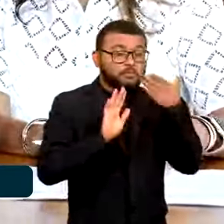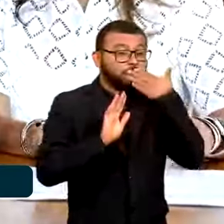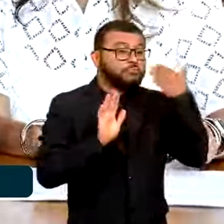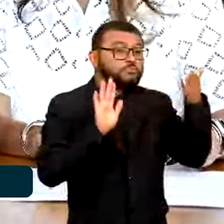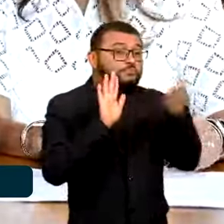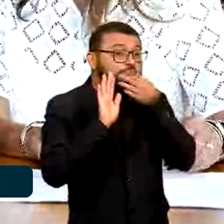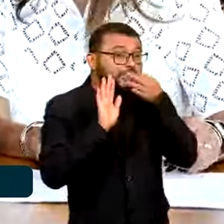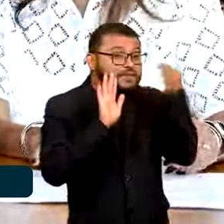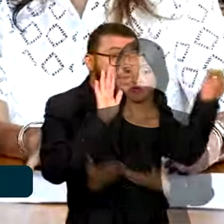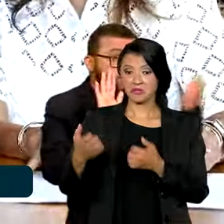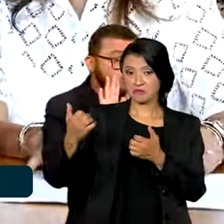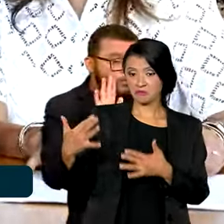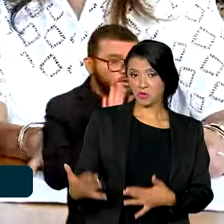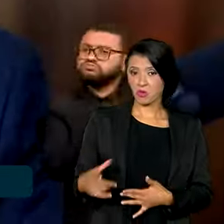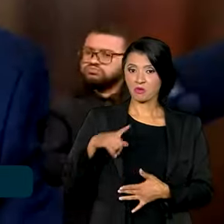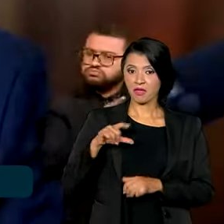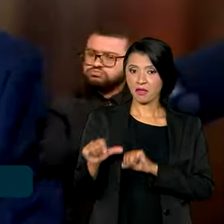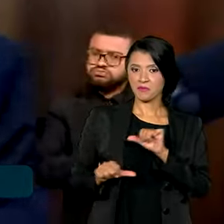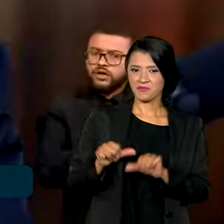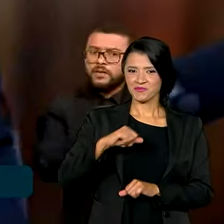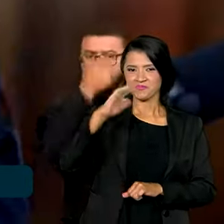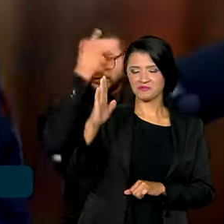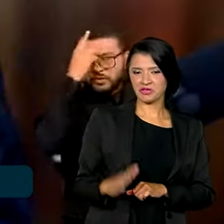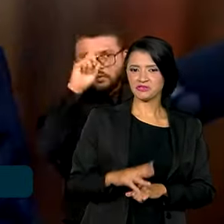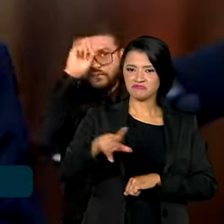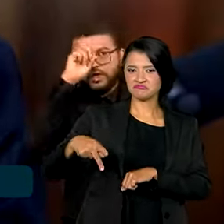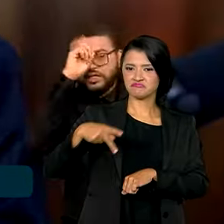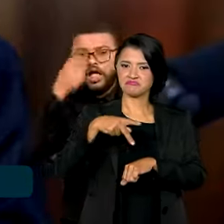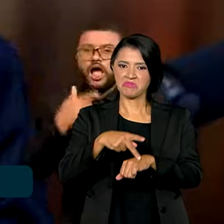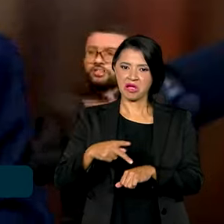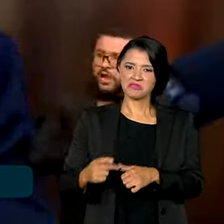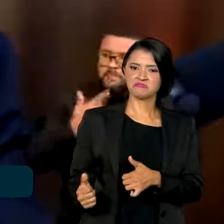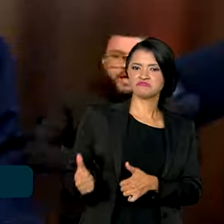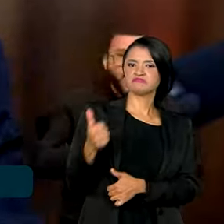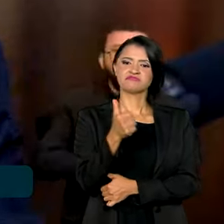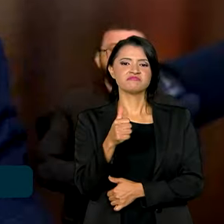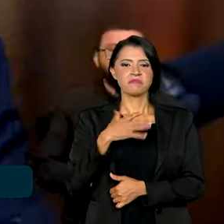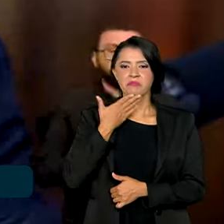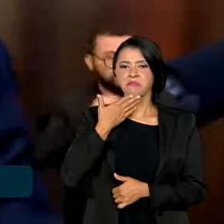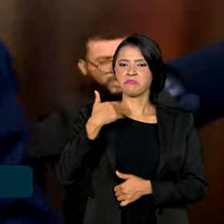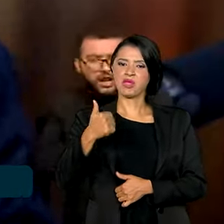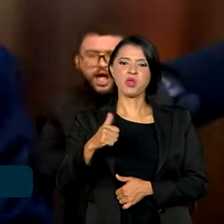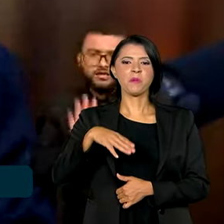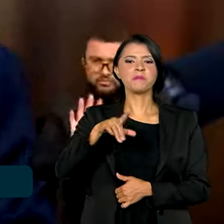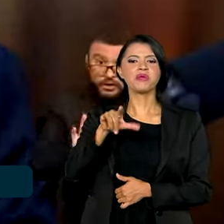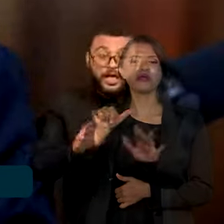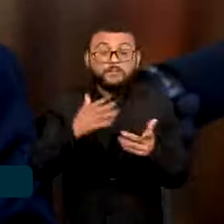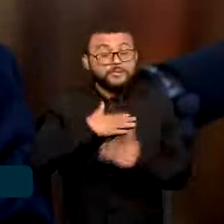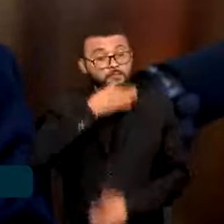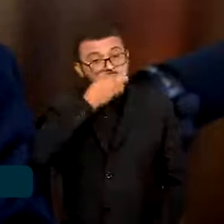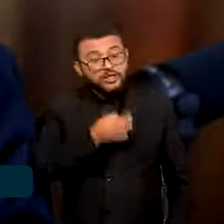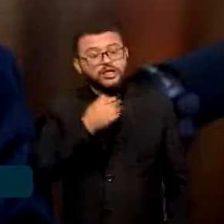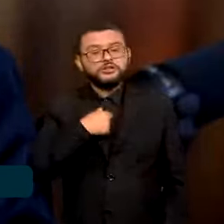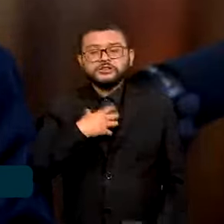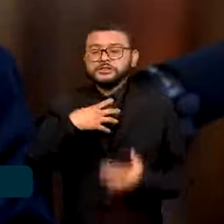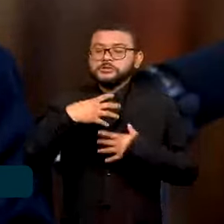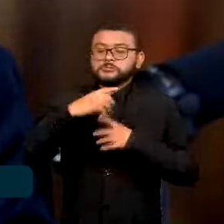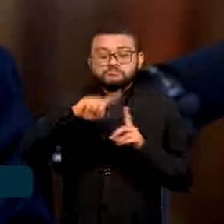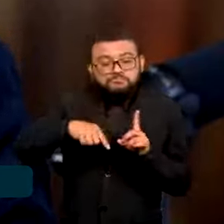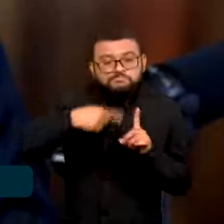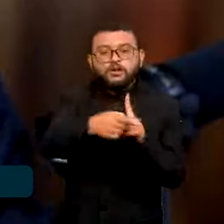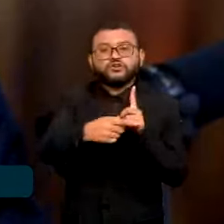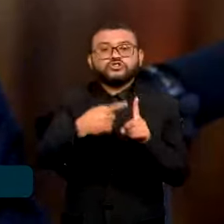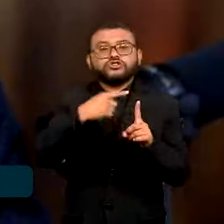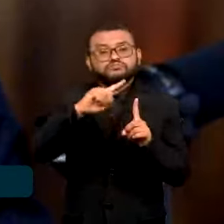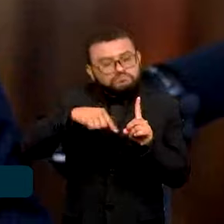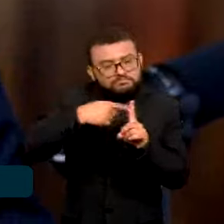pessoas. Lula disse que quer transformar o Brasil num país de classe média. Eu estou muito otimista com 2024.